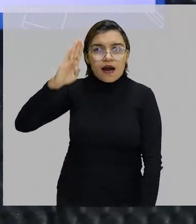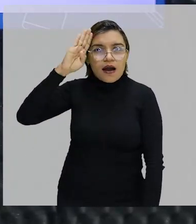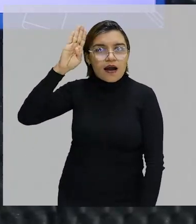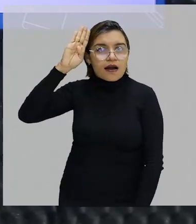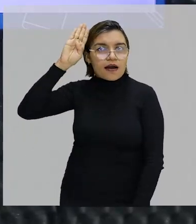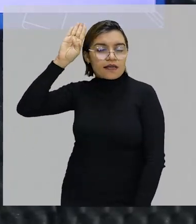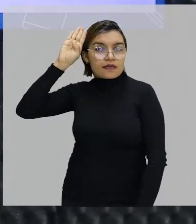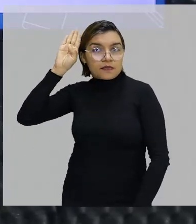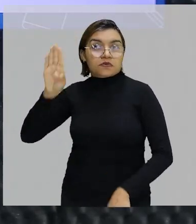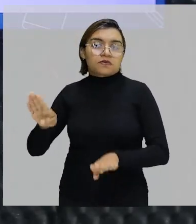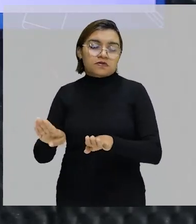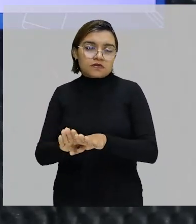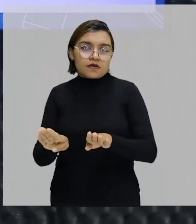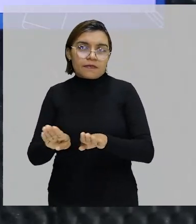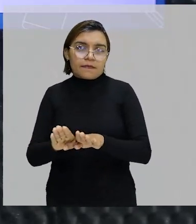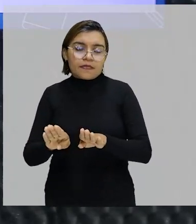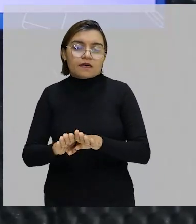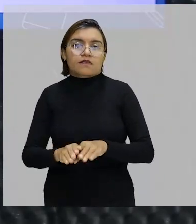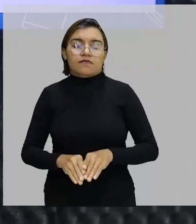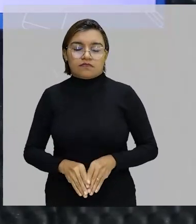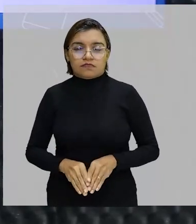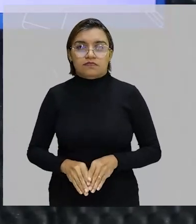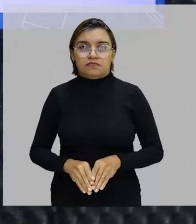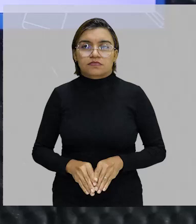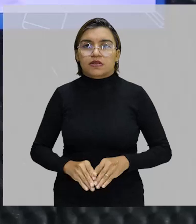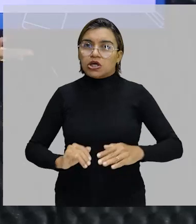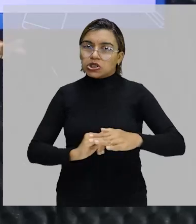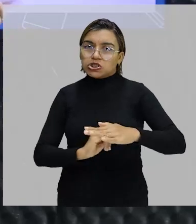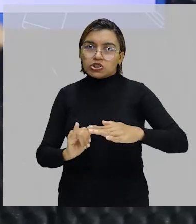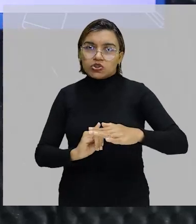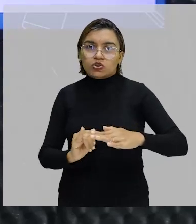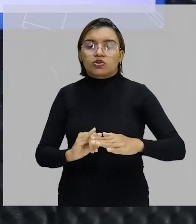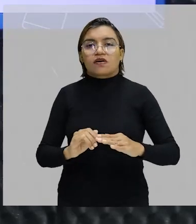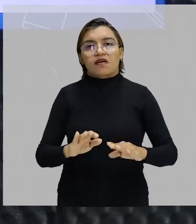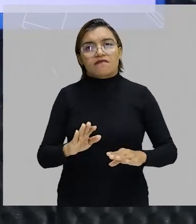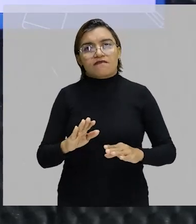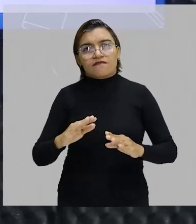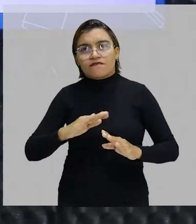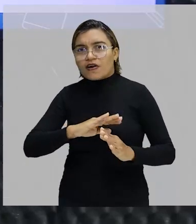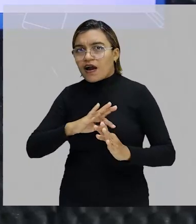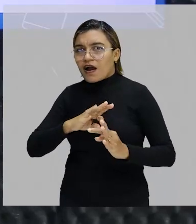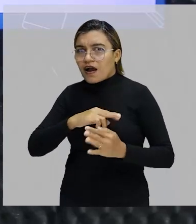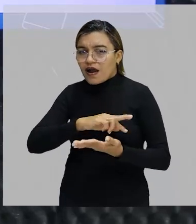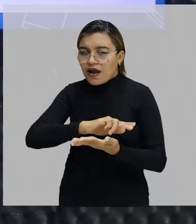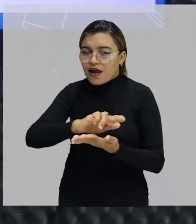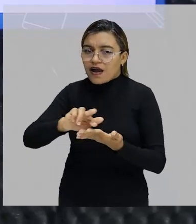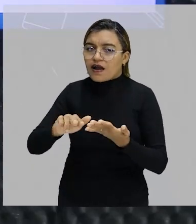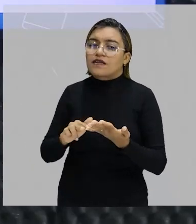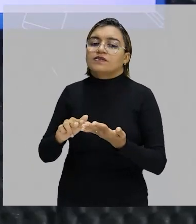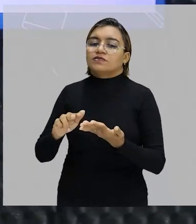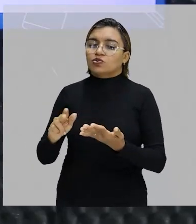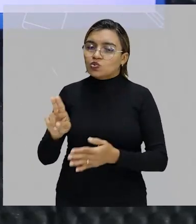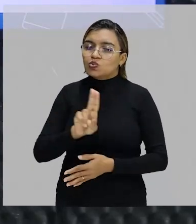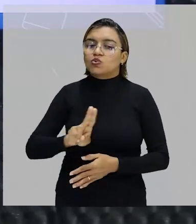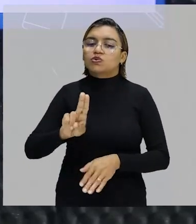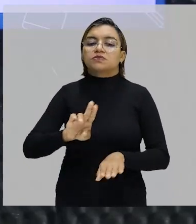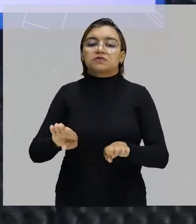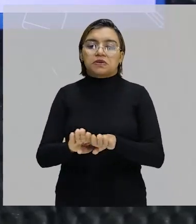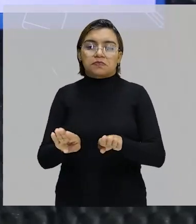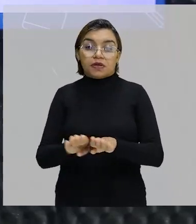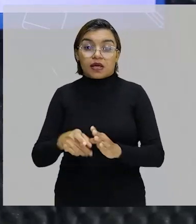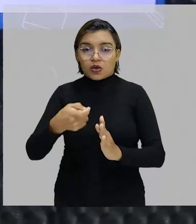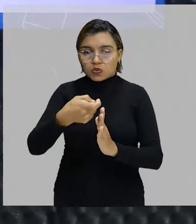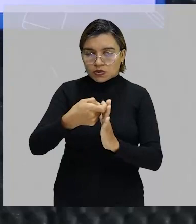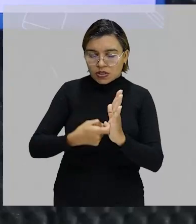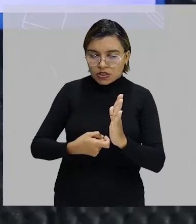órgãos institucionais. É um texto importante e nós precisamos conhecer as características. Então, é um